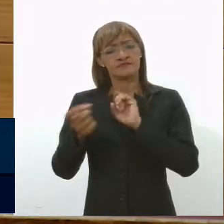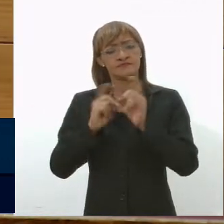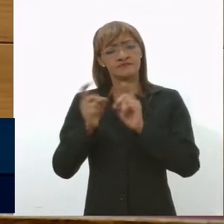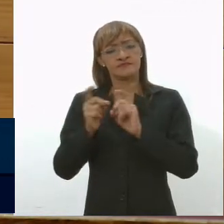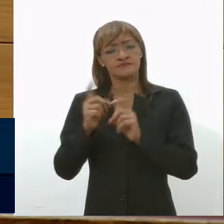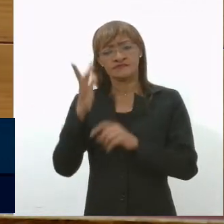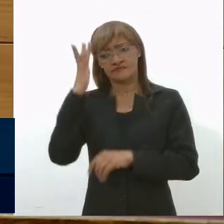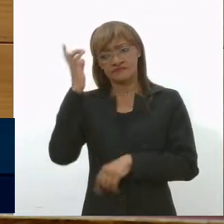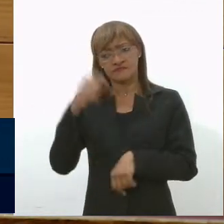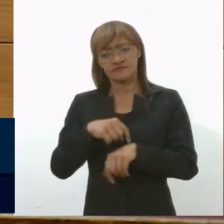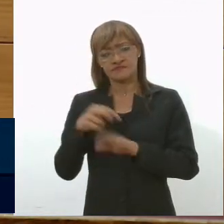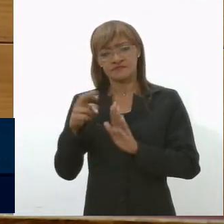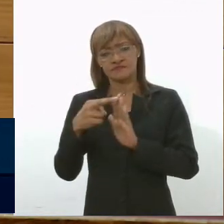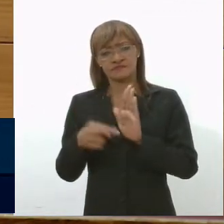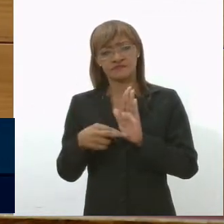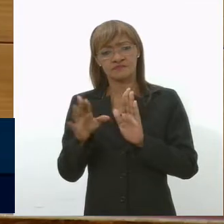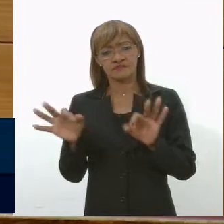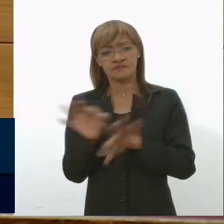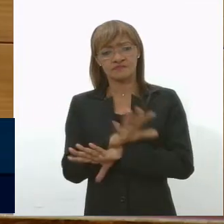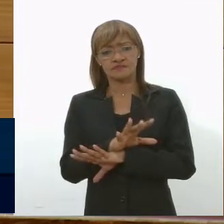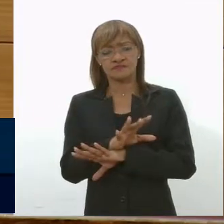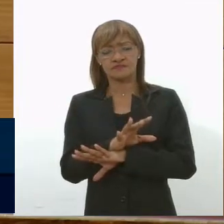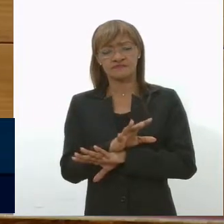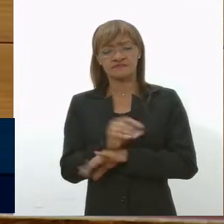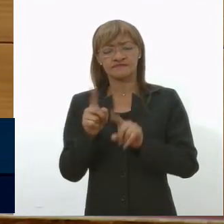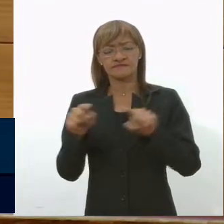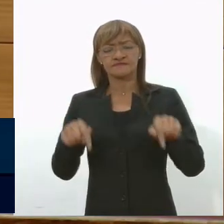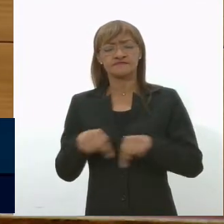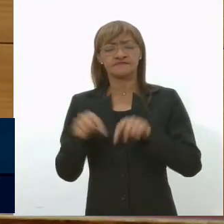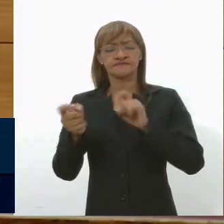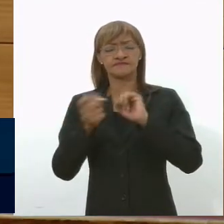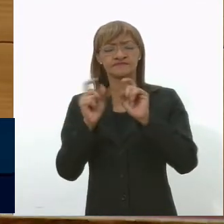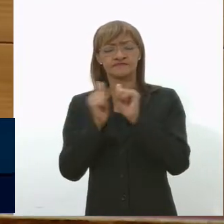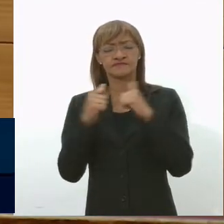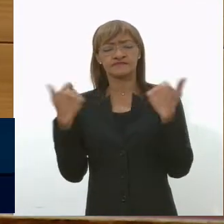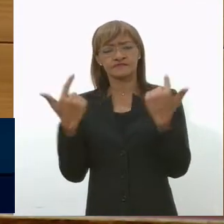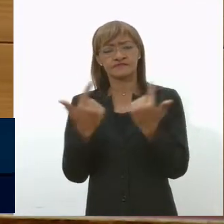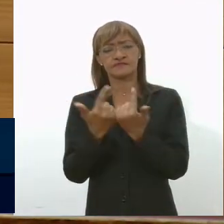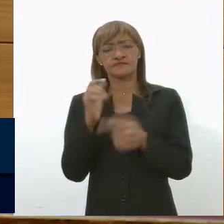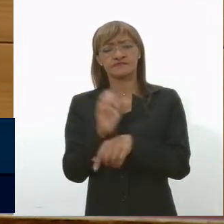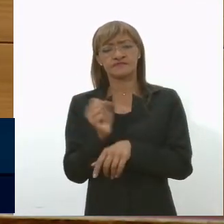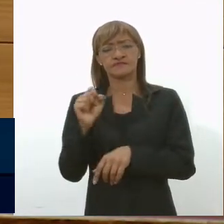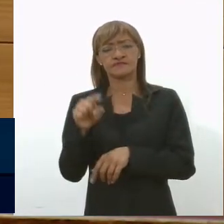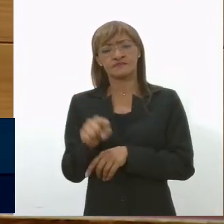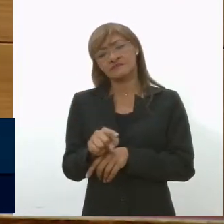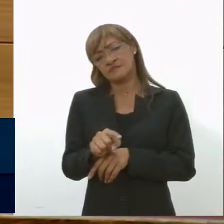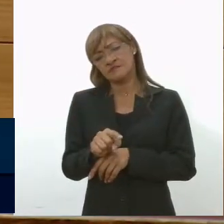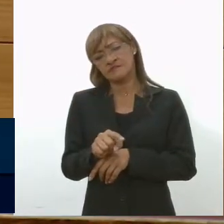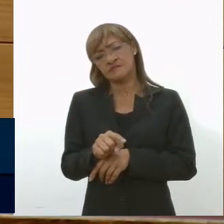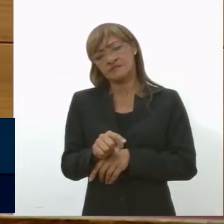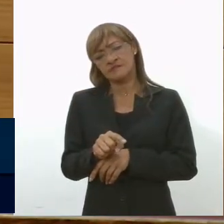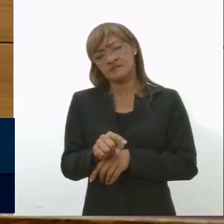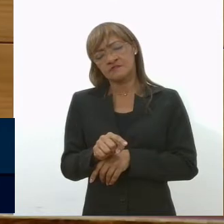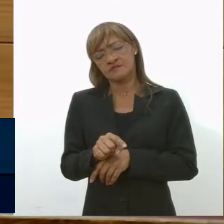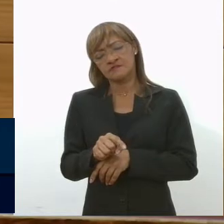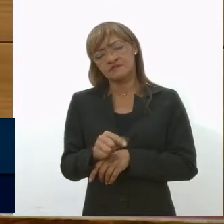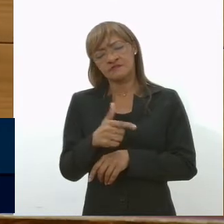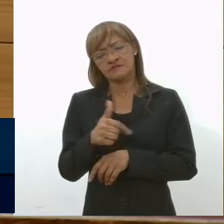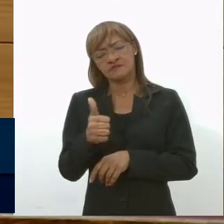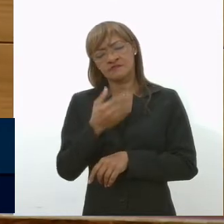horário regimental e, em seguida, encerrou a sessão. Sala das Sessões da Assembleia Legislativa do Estado de Sergipe, em 21 de dezembro de